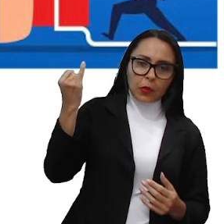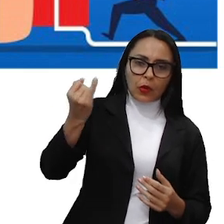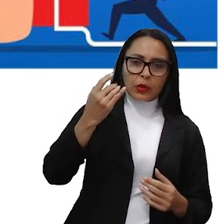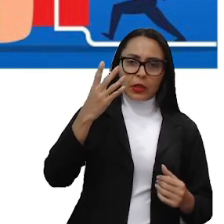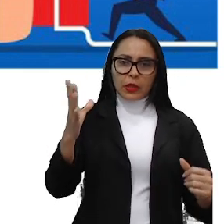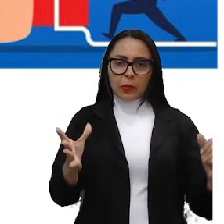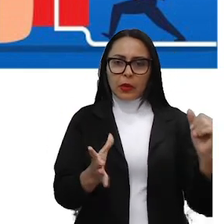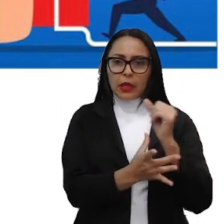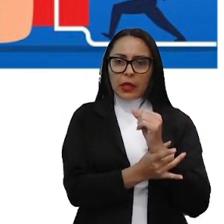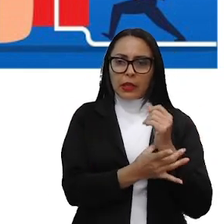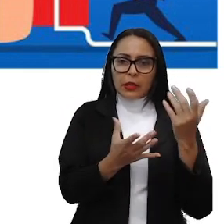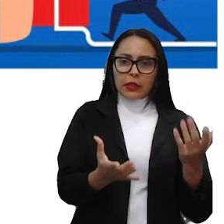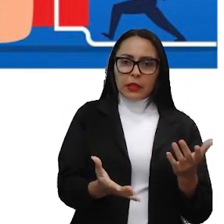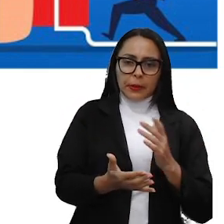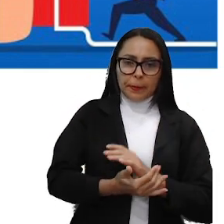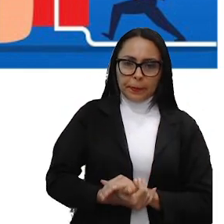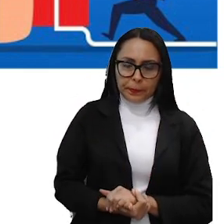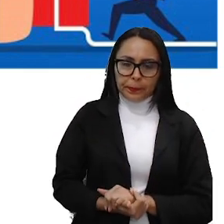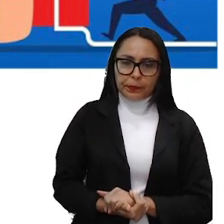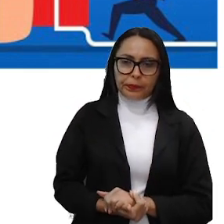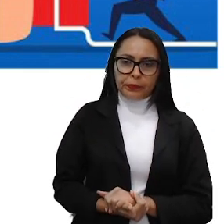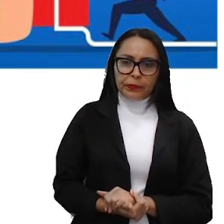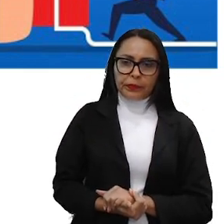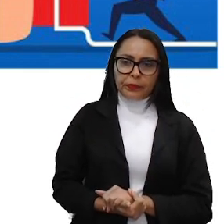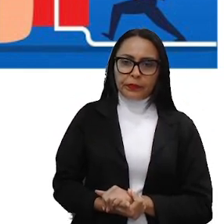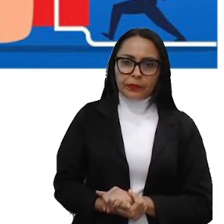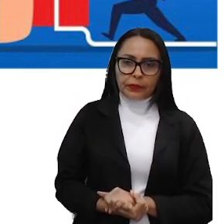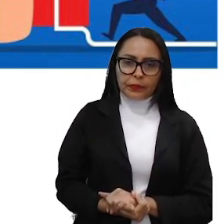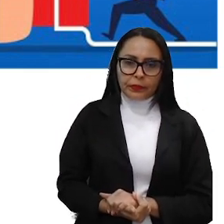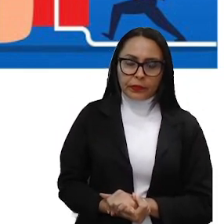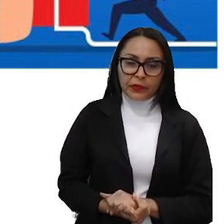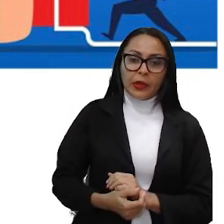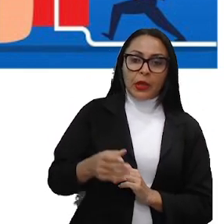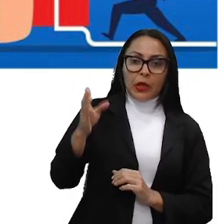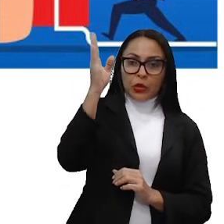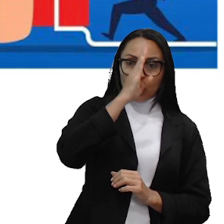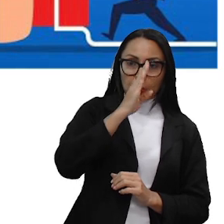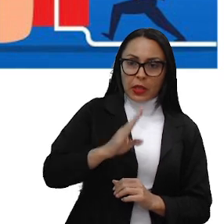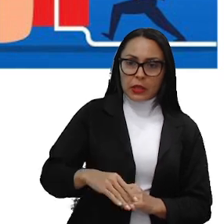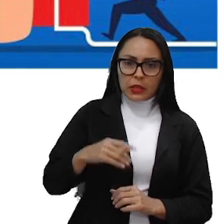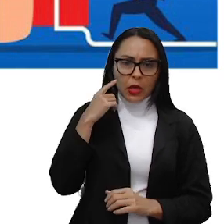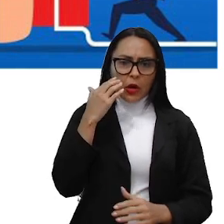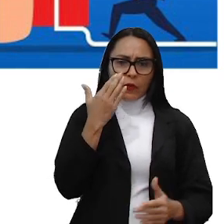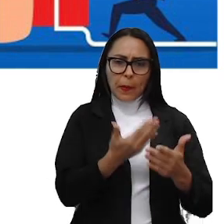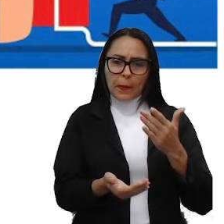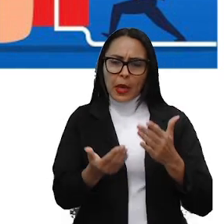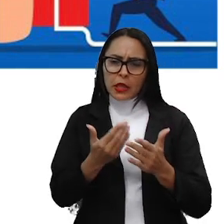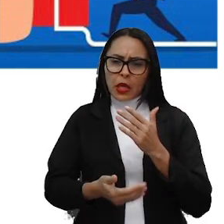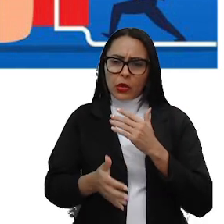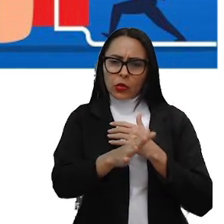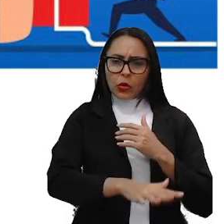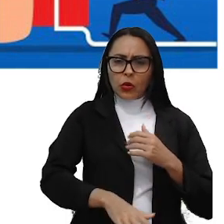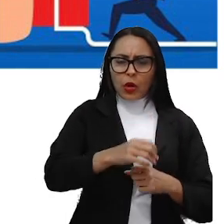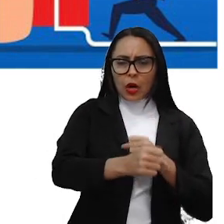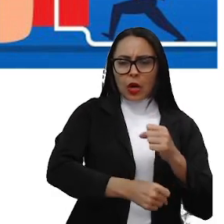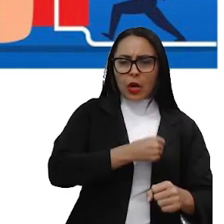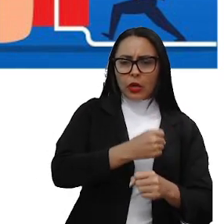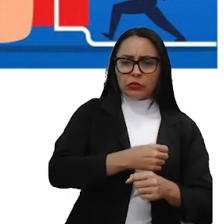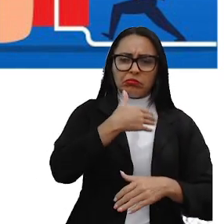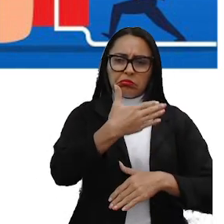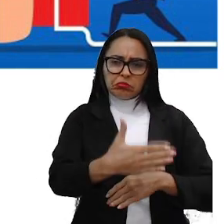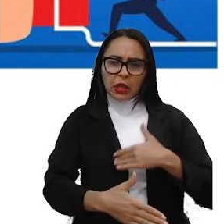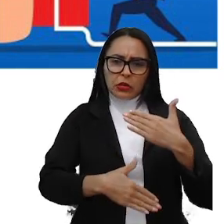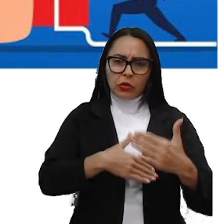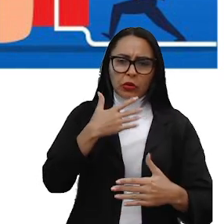de competitividade em uma economia globalizada. E o Brasil vai perdendo nesse cenário ano após ano, sem